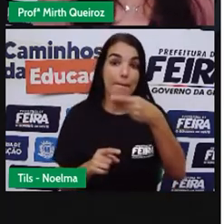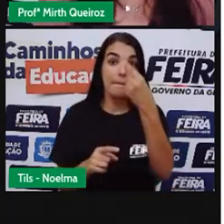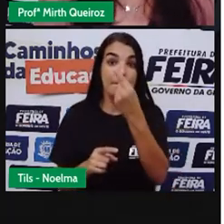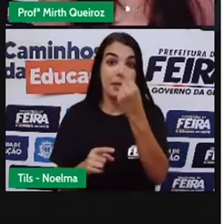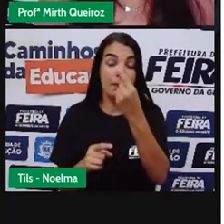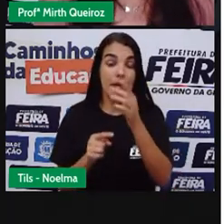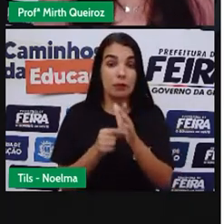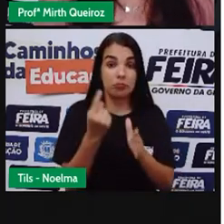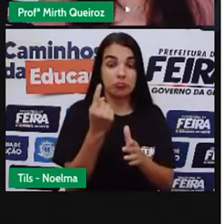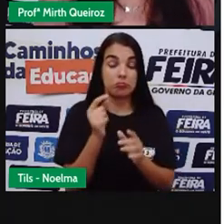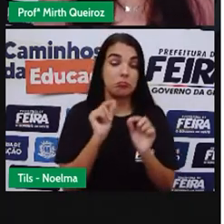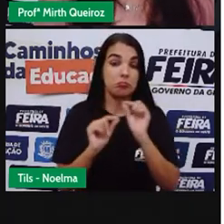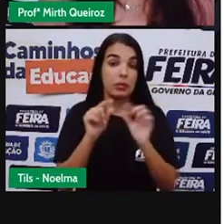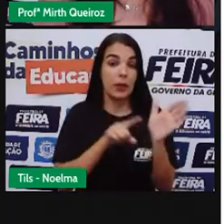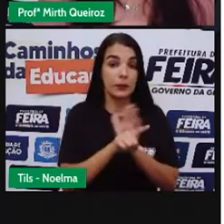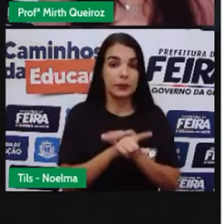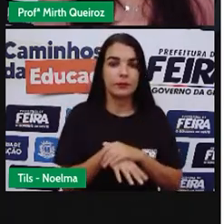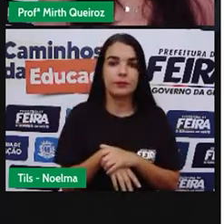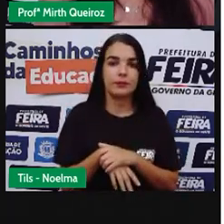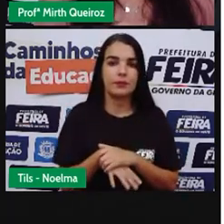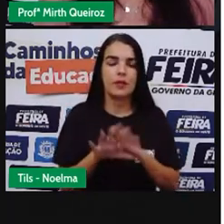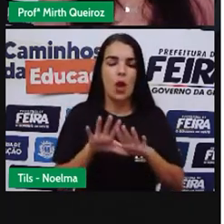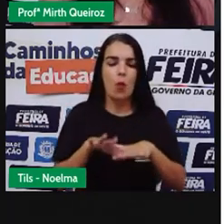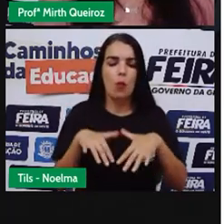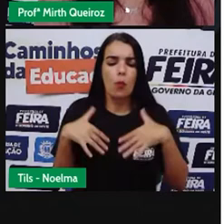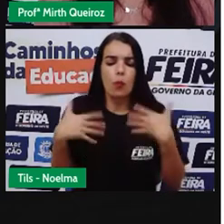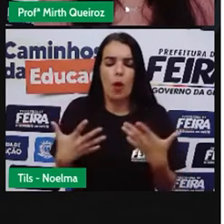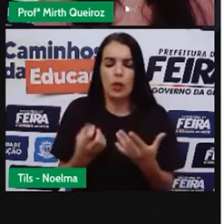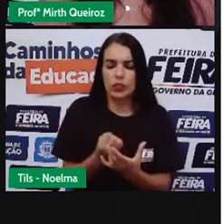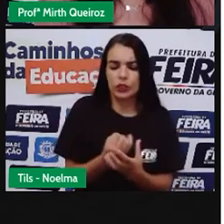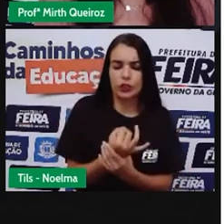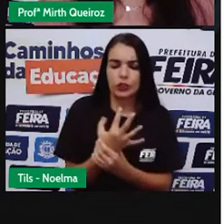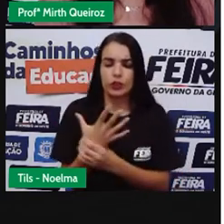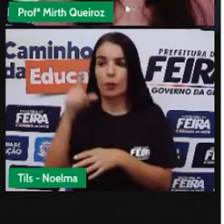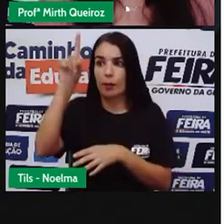Primeira questão, qual o tipo de gráfico